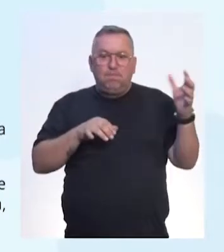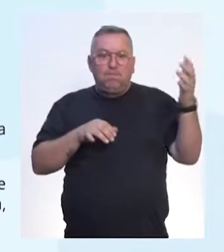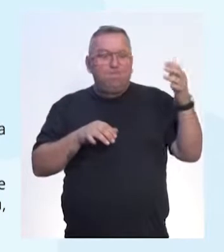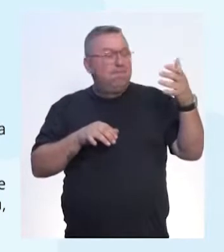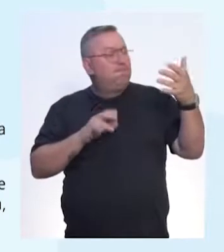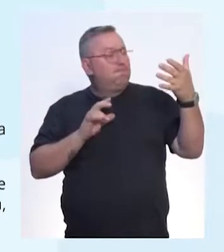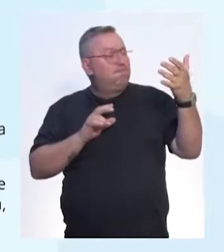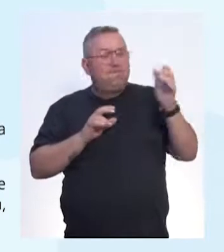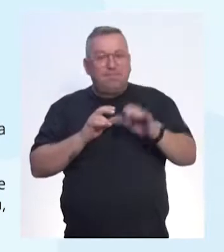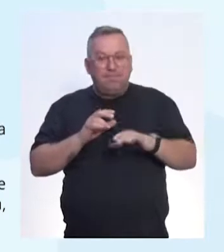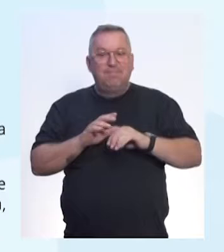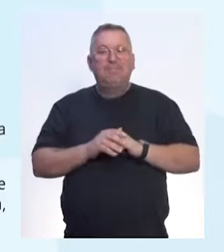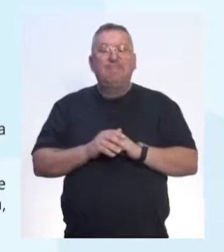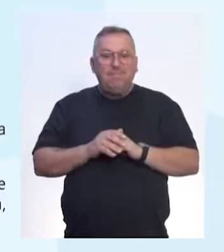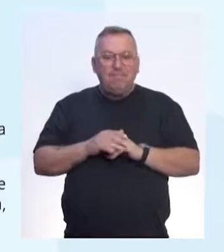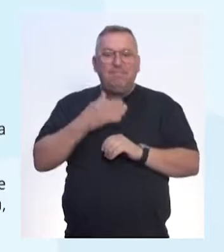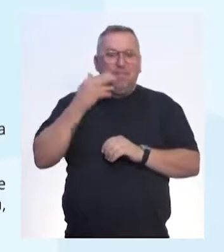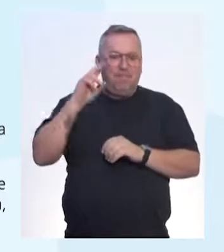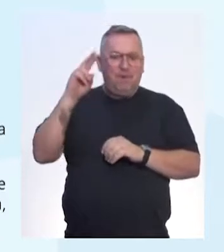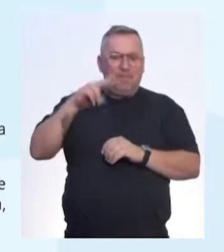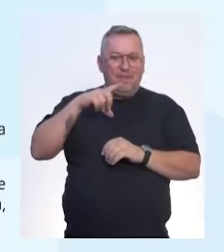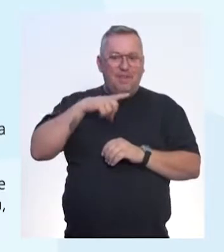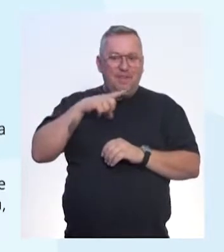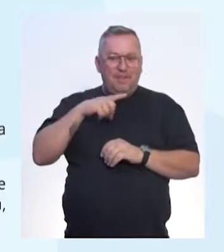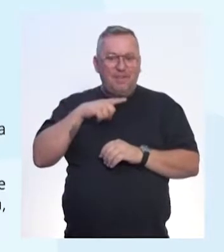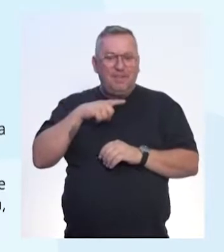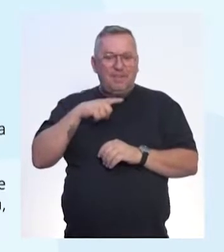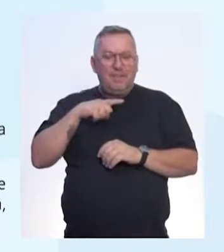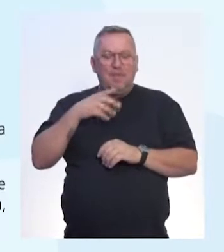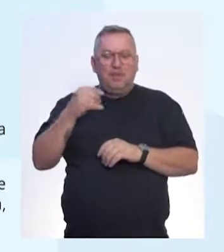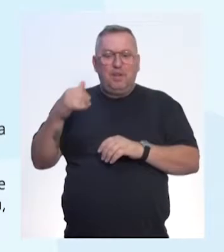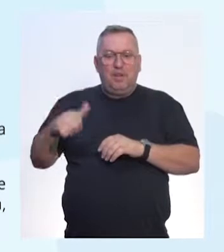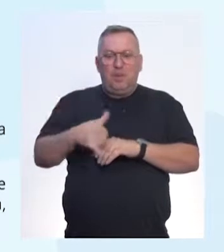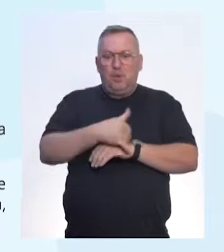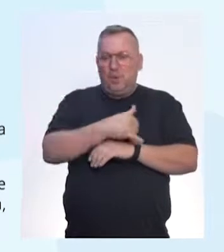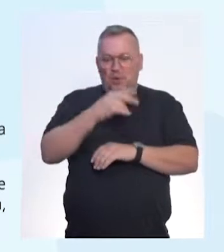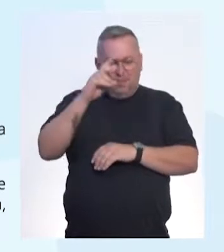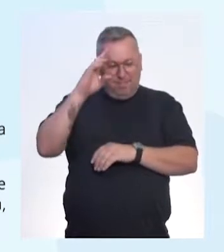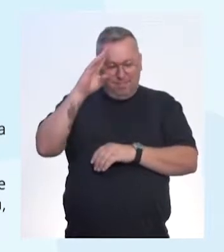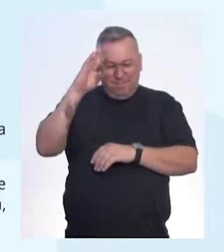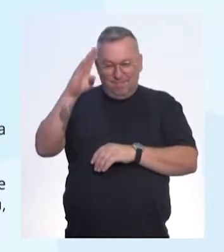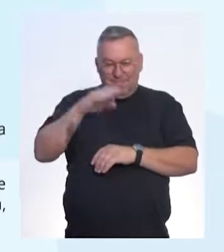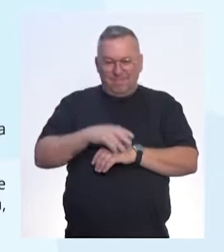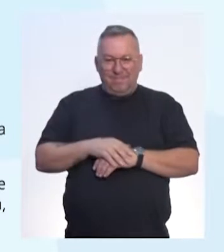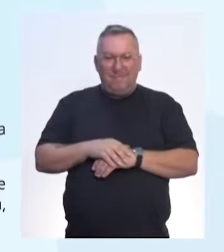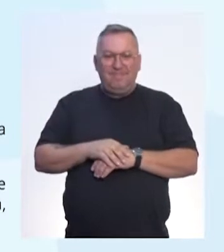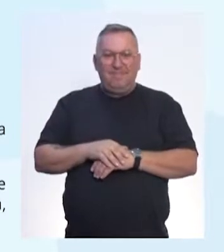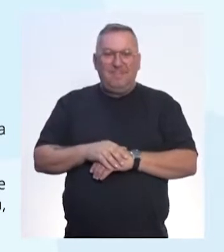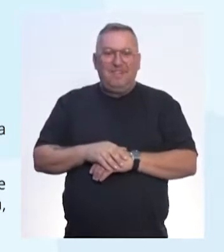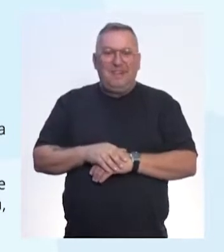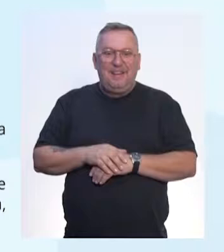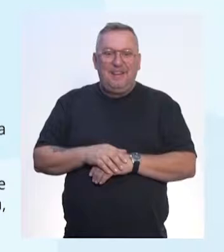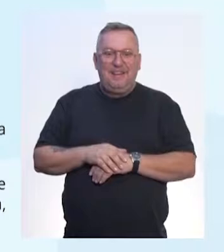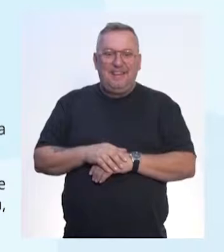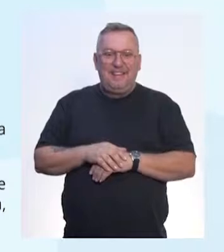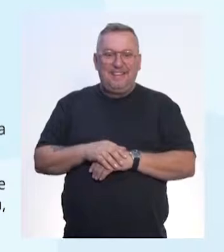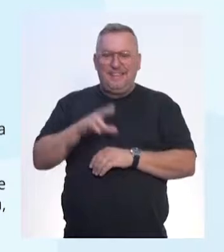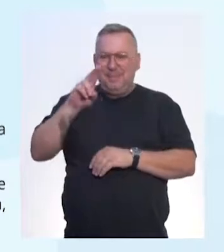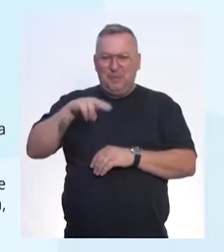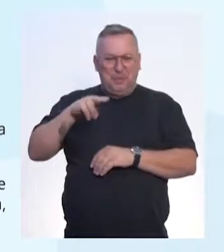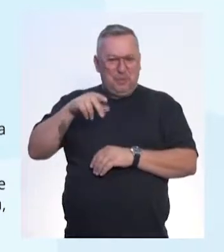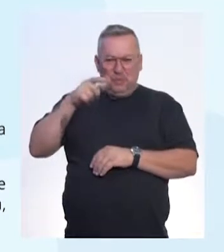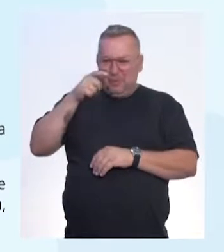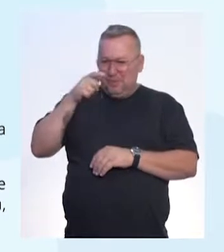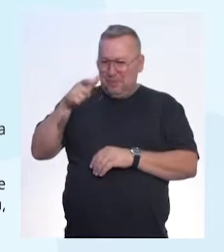embalagens dos alimentos para ver se não está ingerindo muita gordura, principalmente. Nunca olhei. Eu também não. Bem sincero